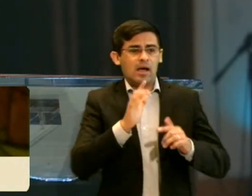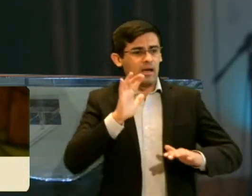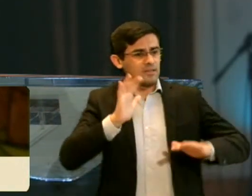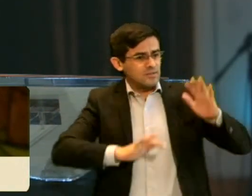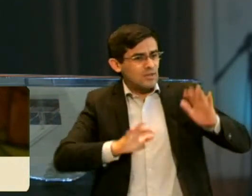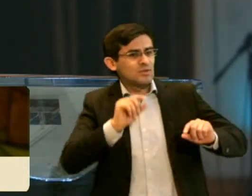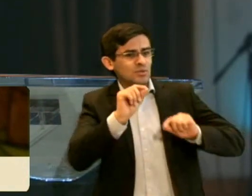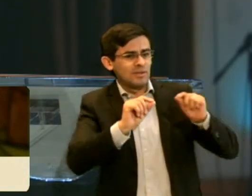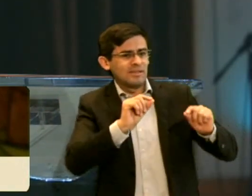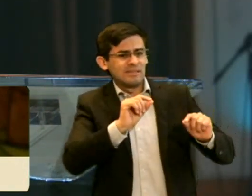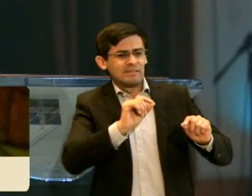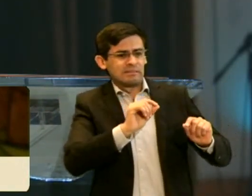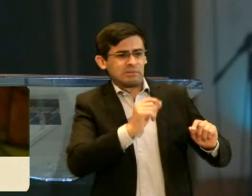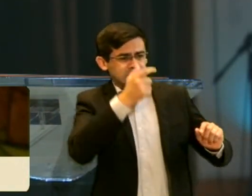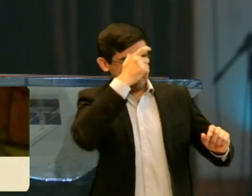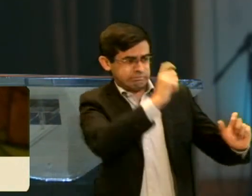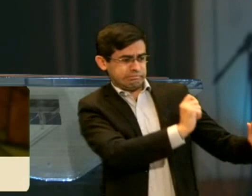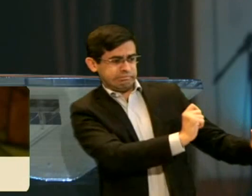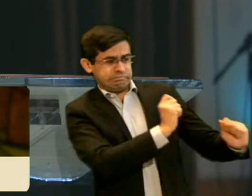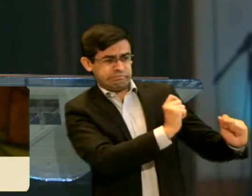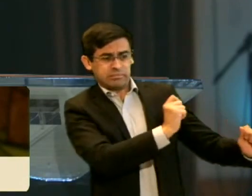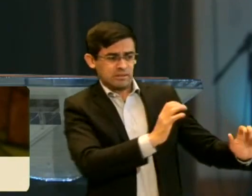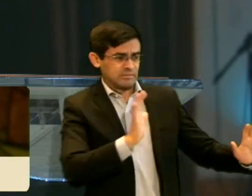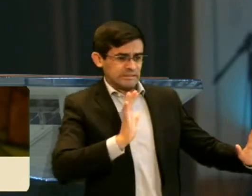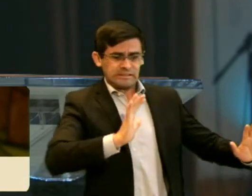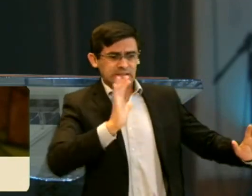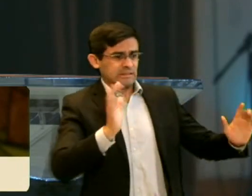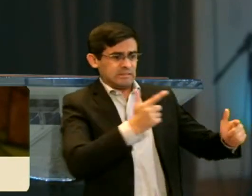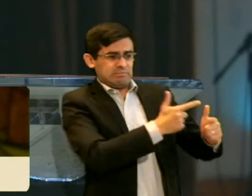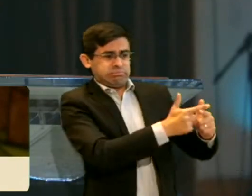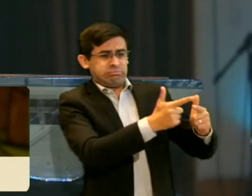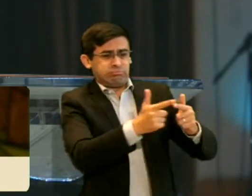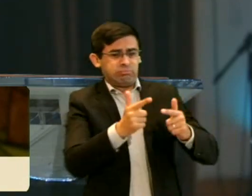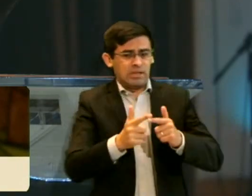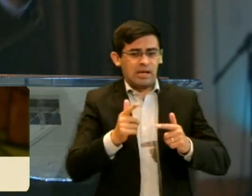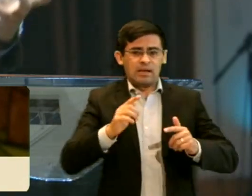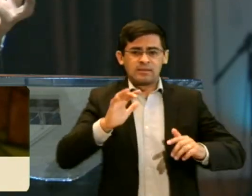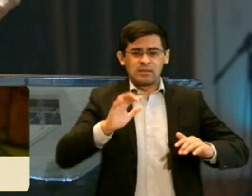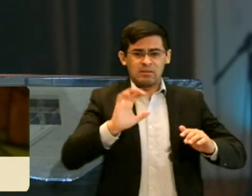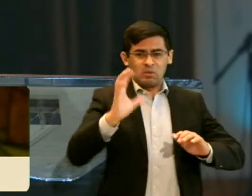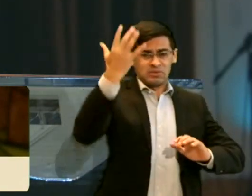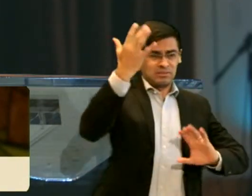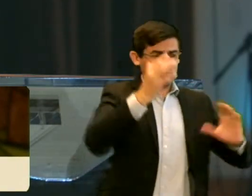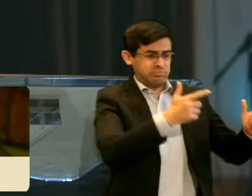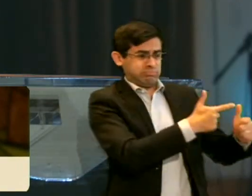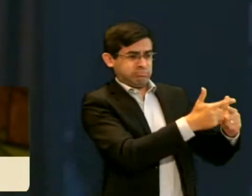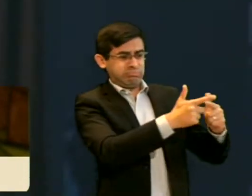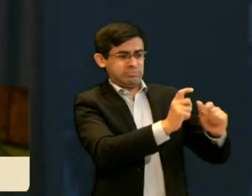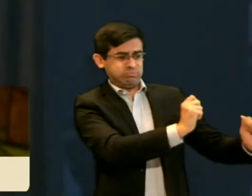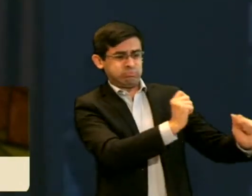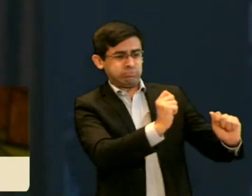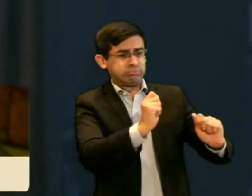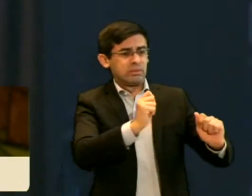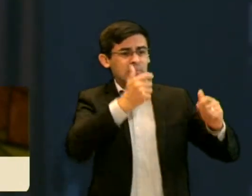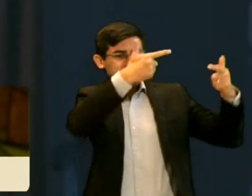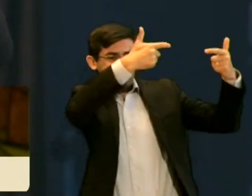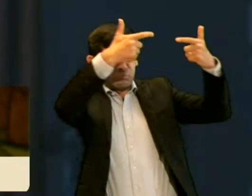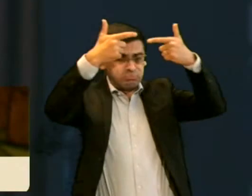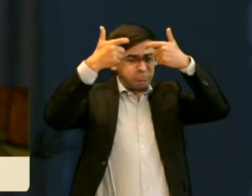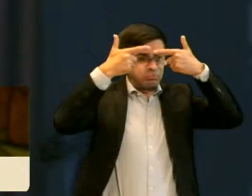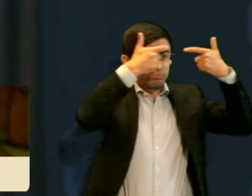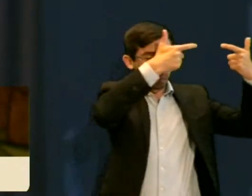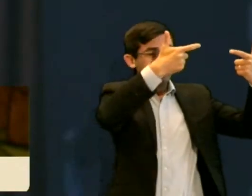são palpáveis. A gente não apenas acha que está acontecendo uma batalha, a gente tem certeza. Elas